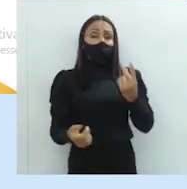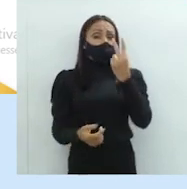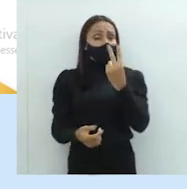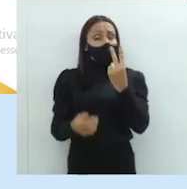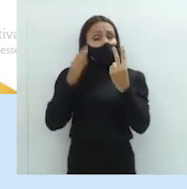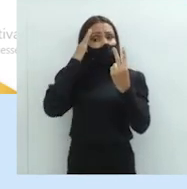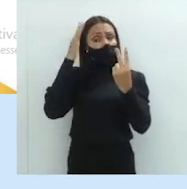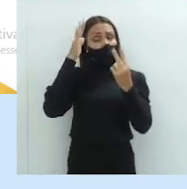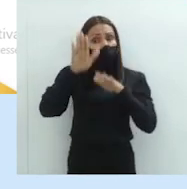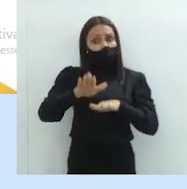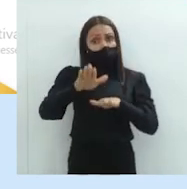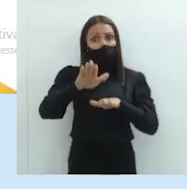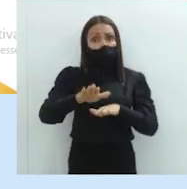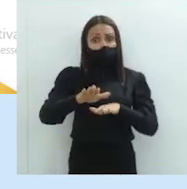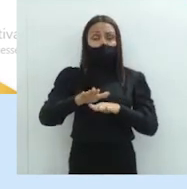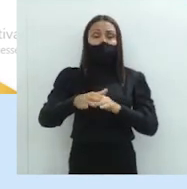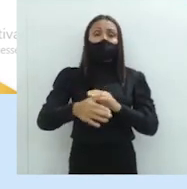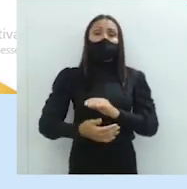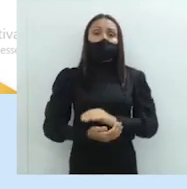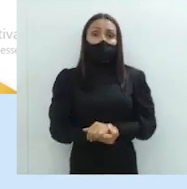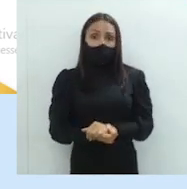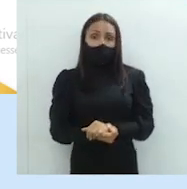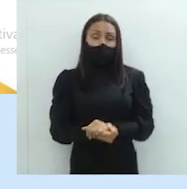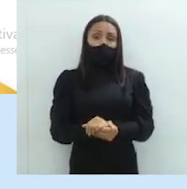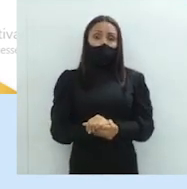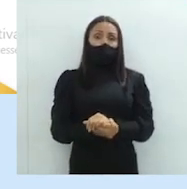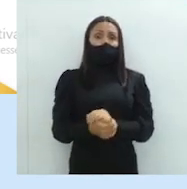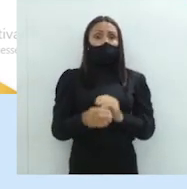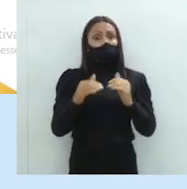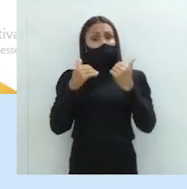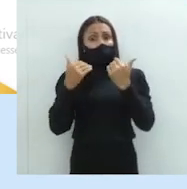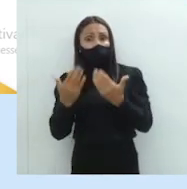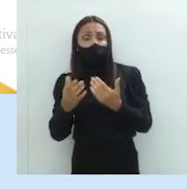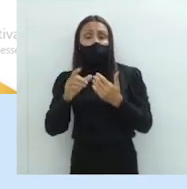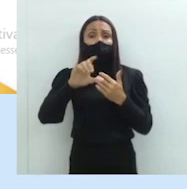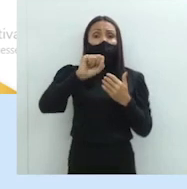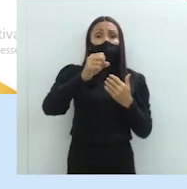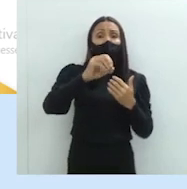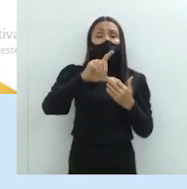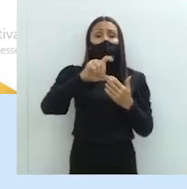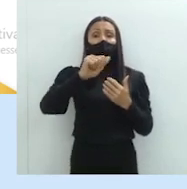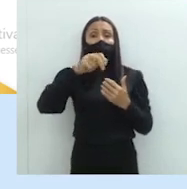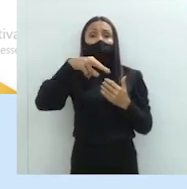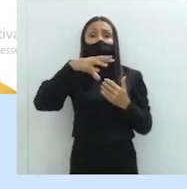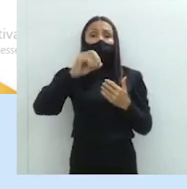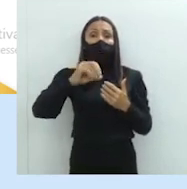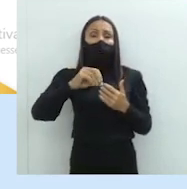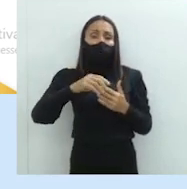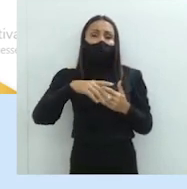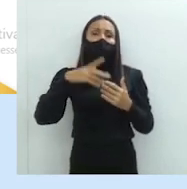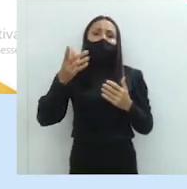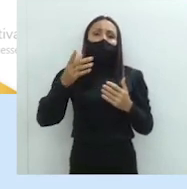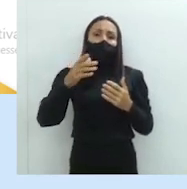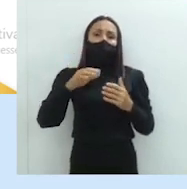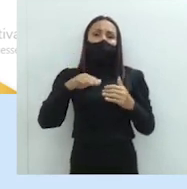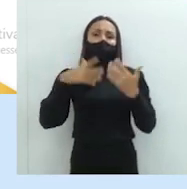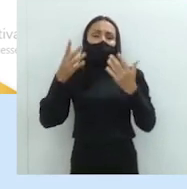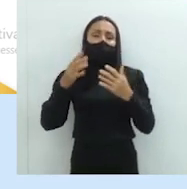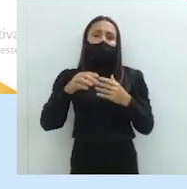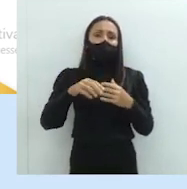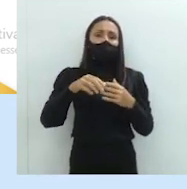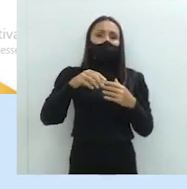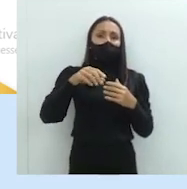exércitos, enviados por Solano Lopes em direção ao Rio Grande do Sul,